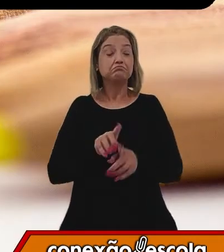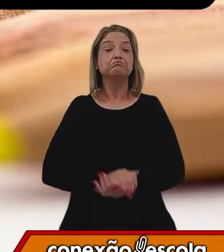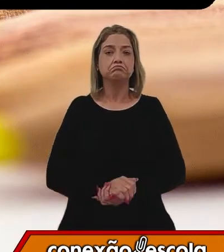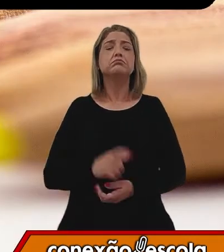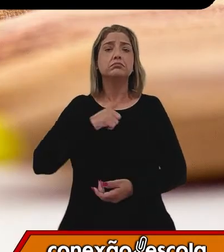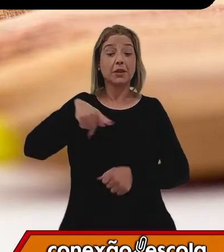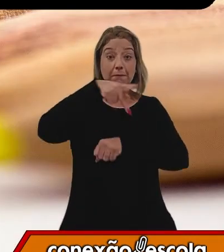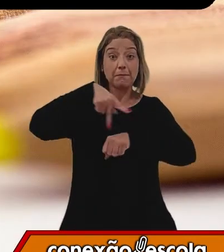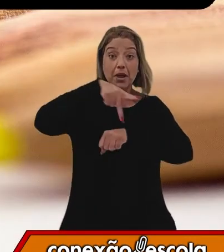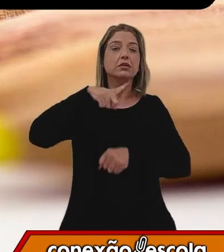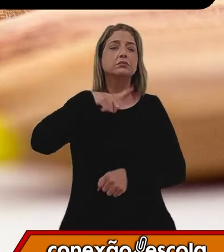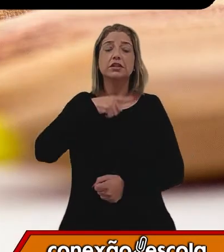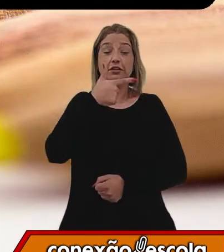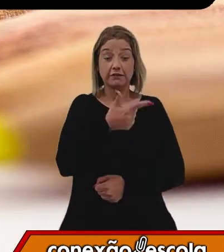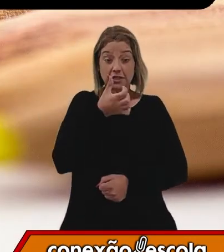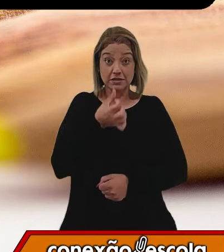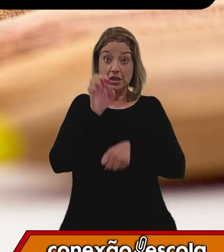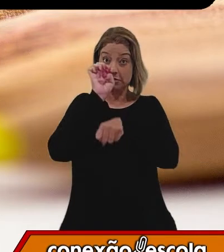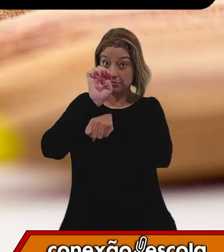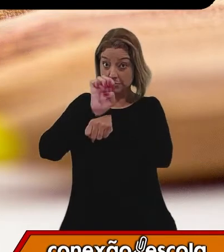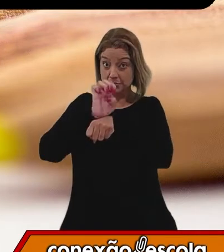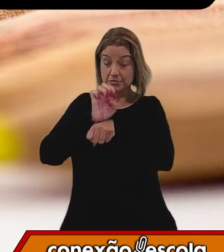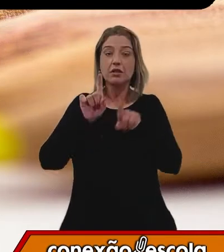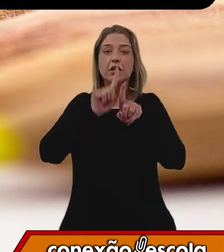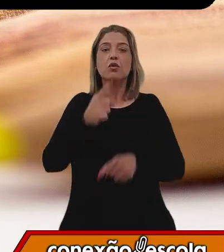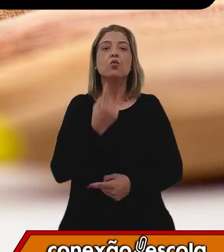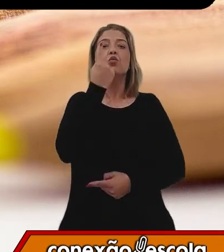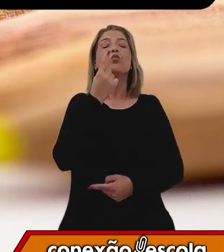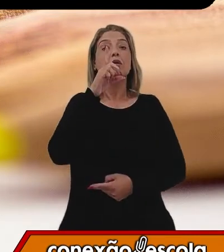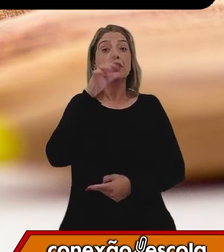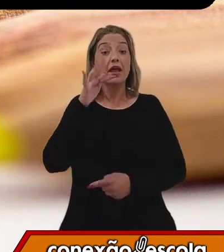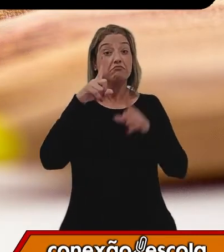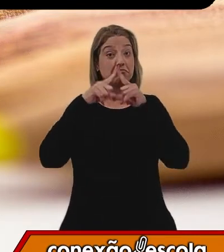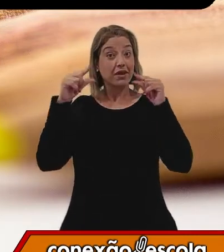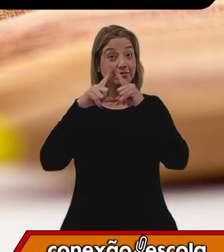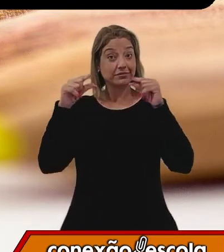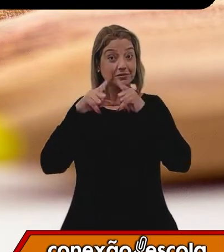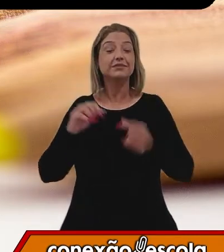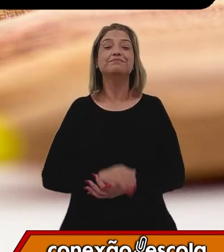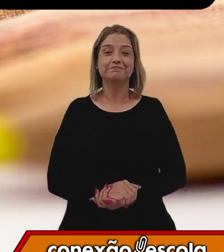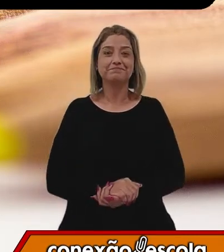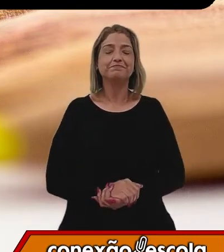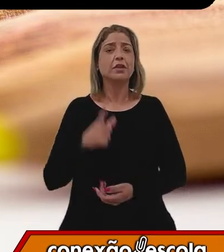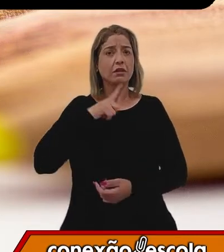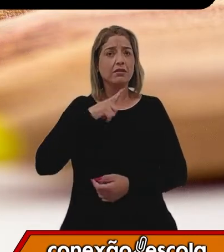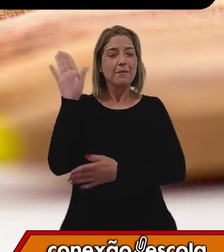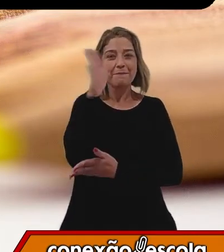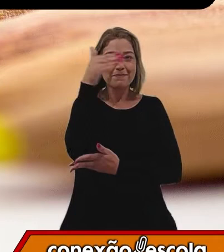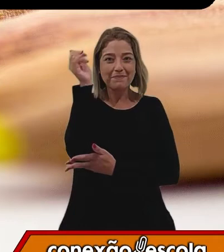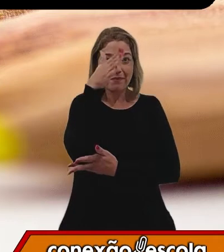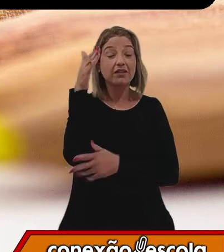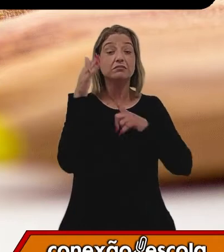nosso país é composto por 26 estados e o Distrito Federal. Inclusive, em nossa bandeira,